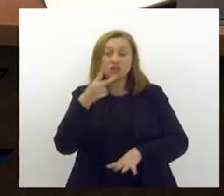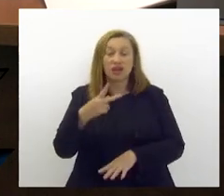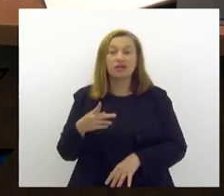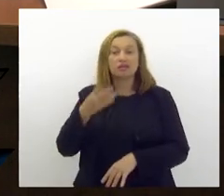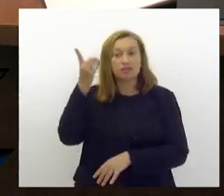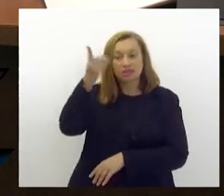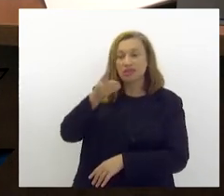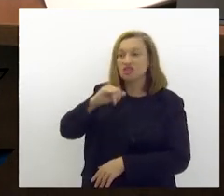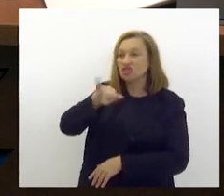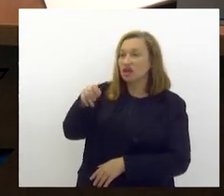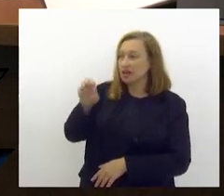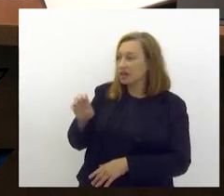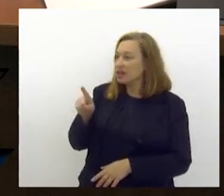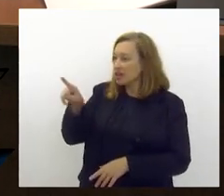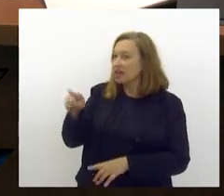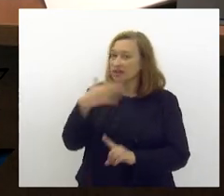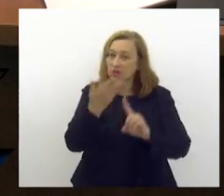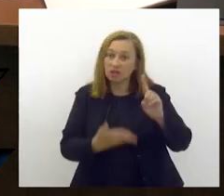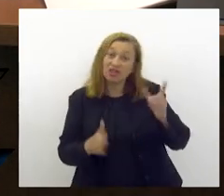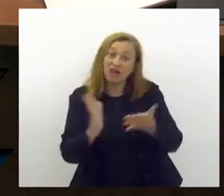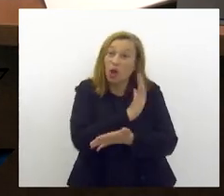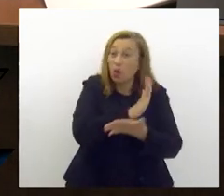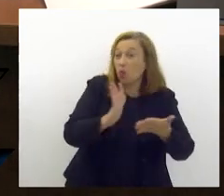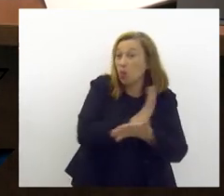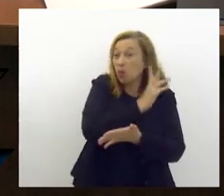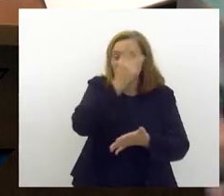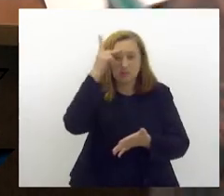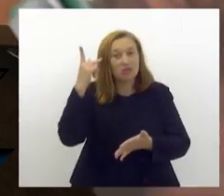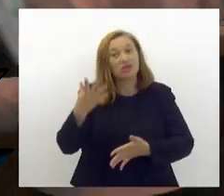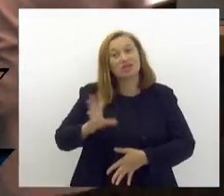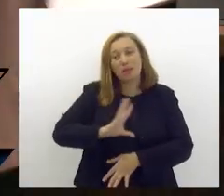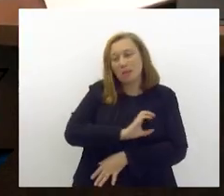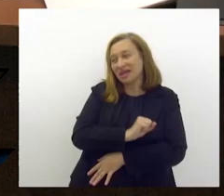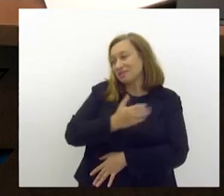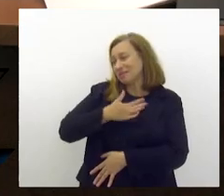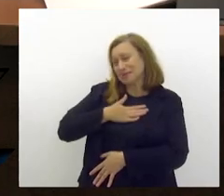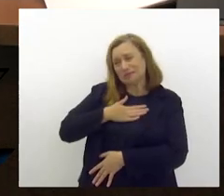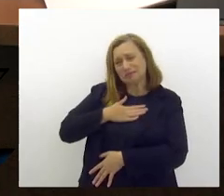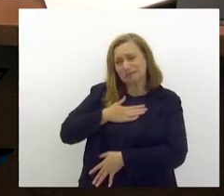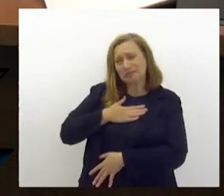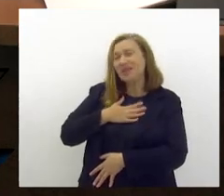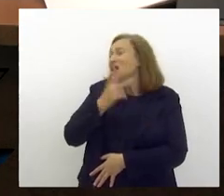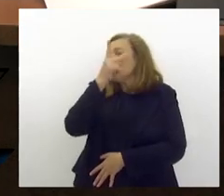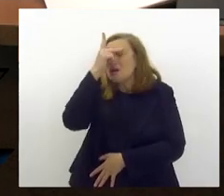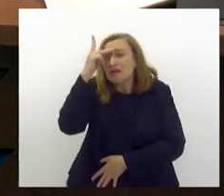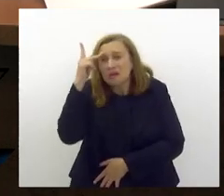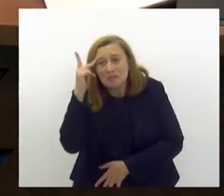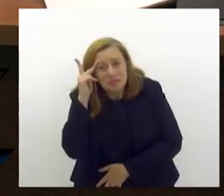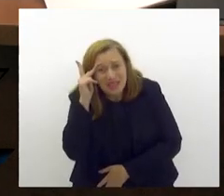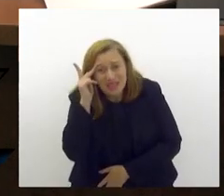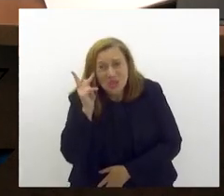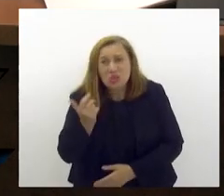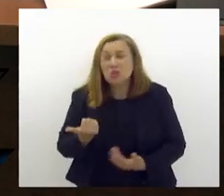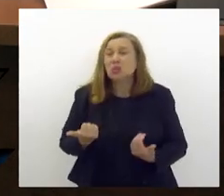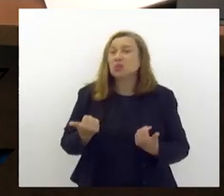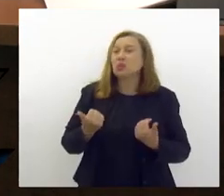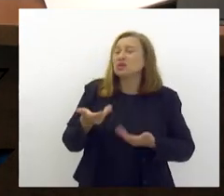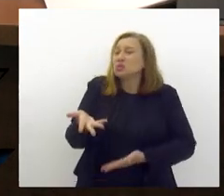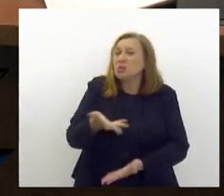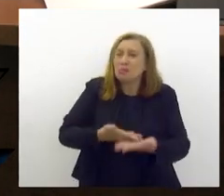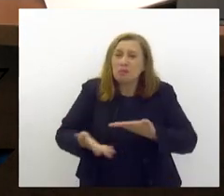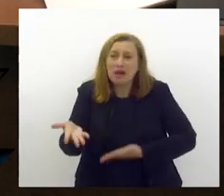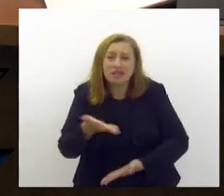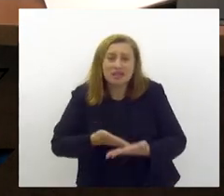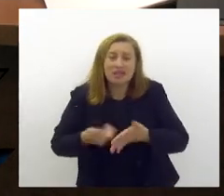Jari que ele está homenageando algumas pessoas que são muito queridas para mim. pessoas que já tive possibilidade de partilhar sonhos,